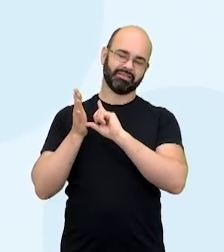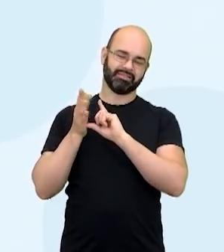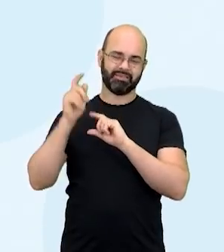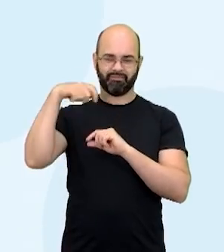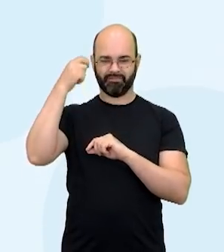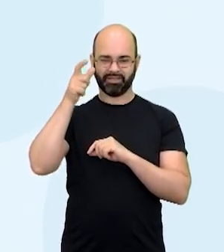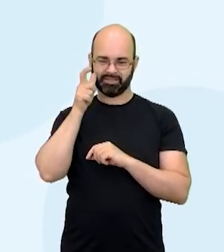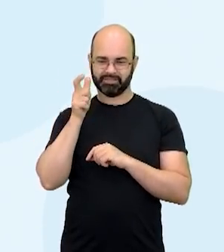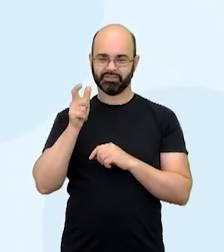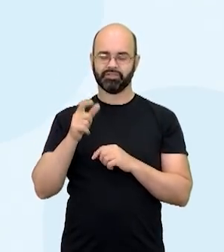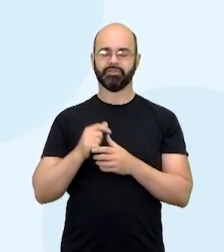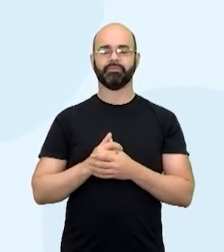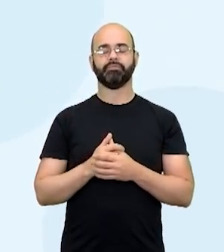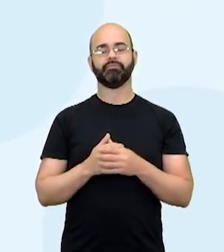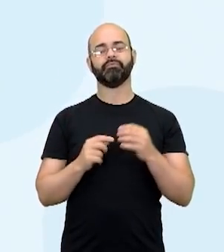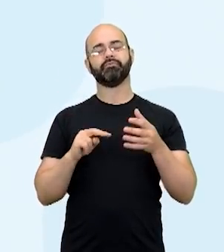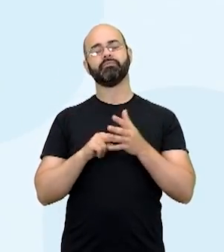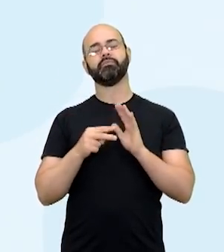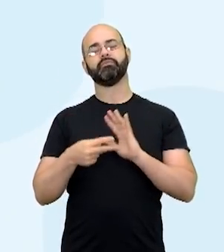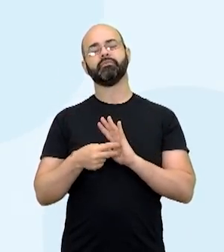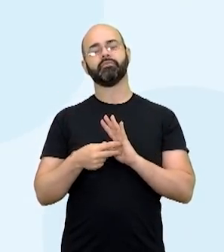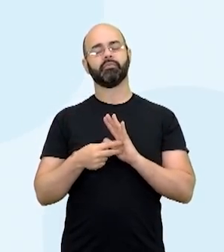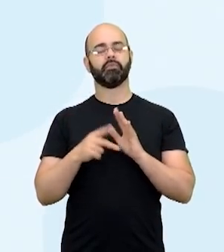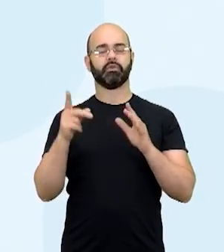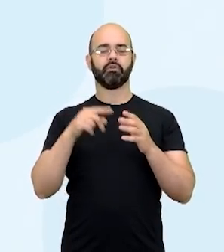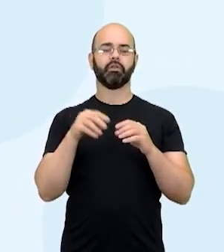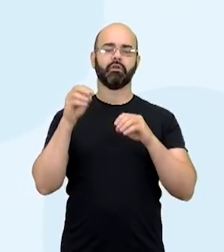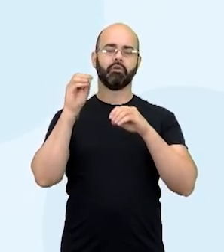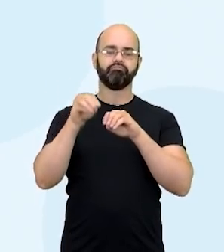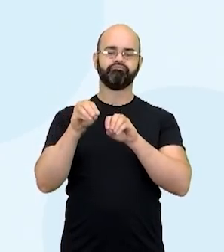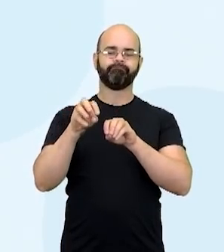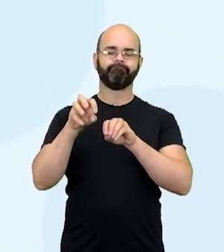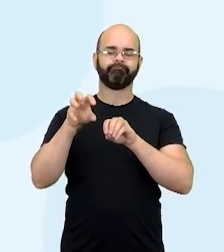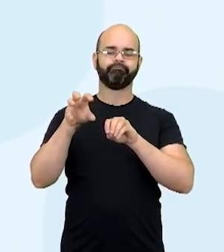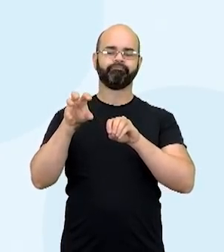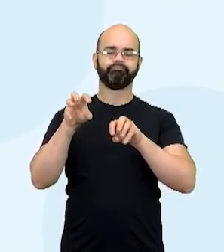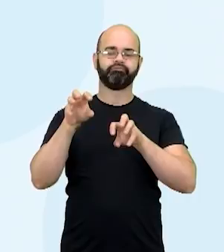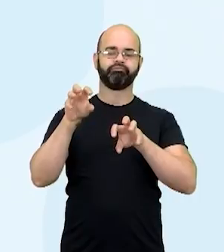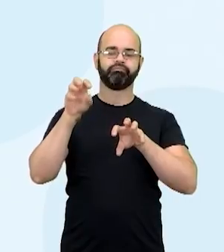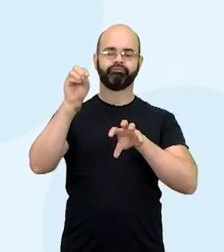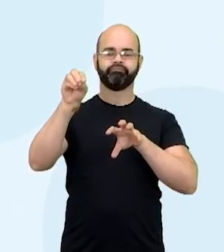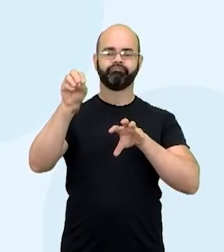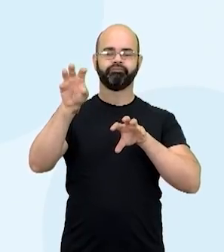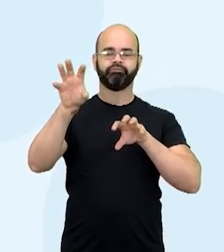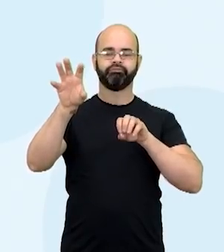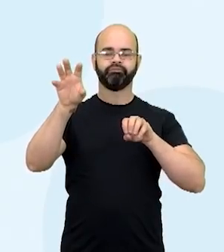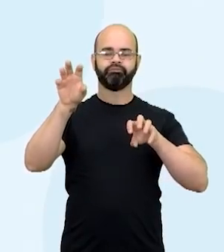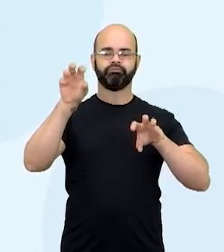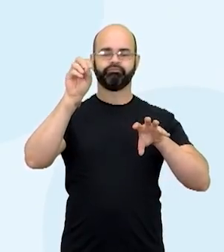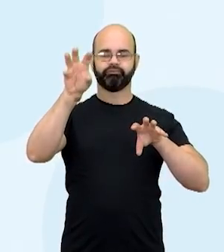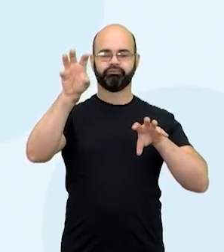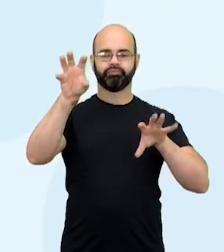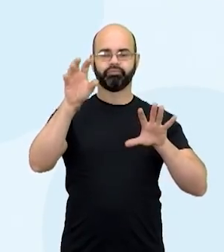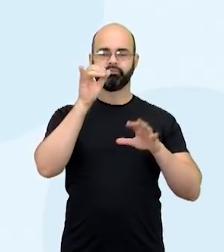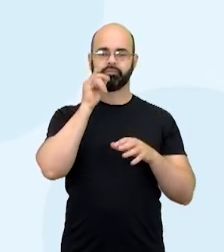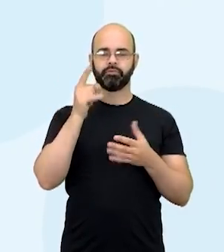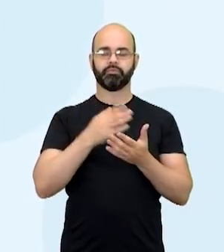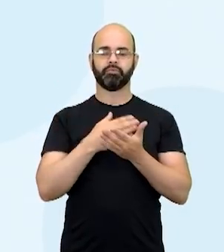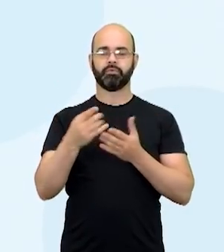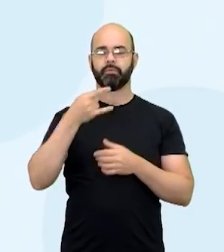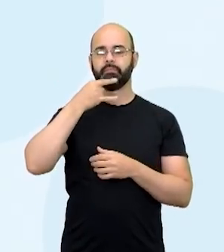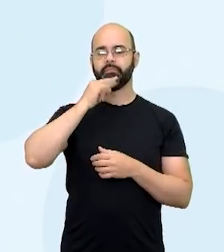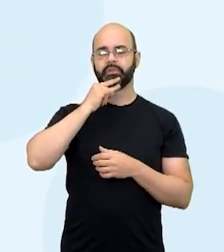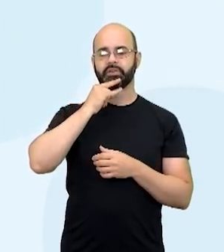aglomeração urbana nada mais é do que esse processo de expansão de núcleos urbanos, e nós temos aí o aglomerado de